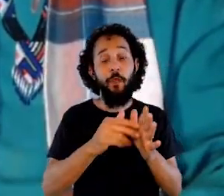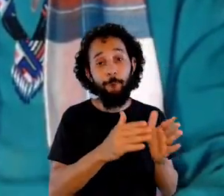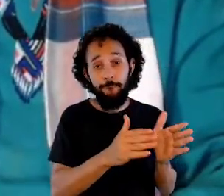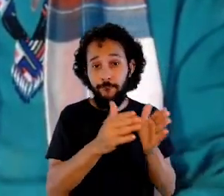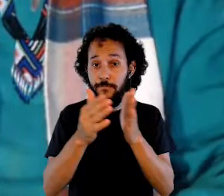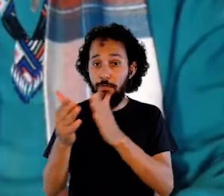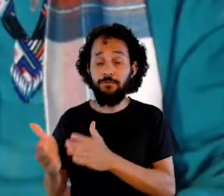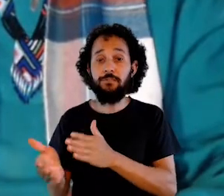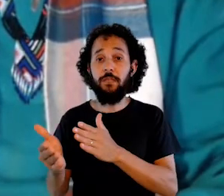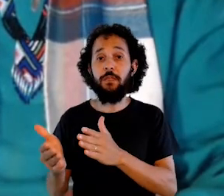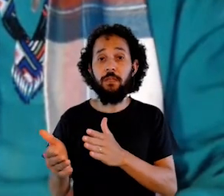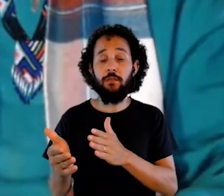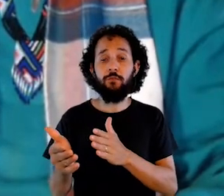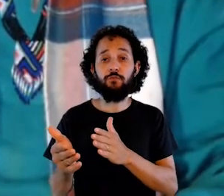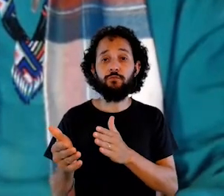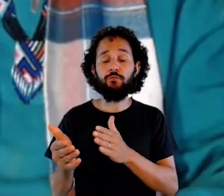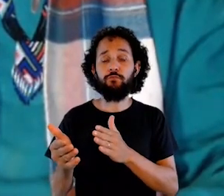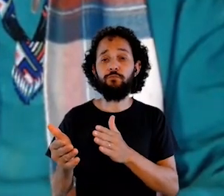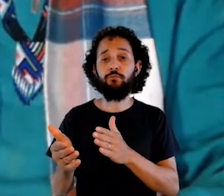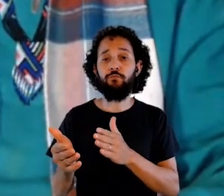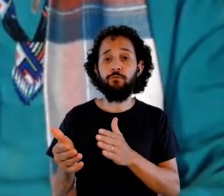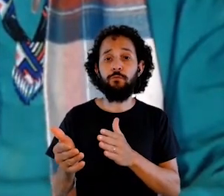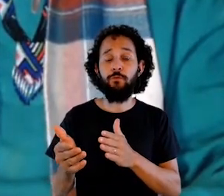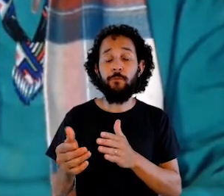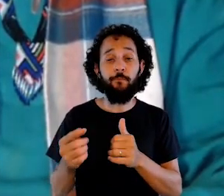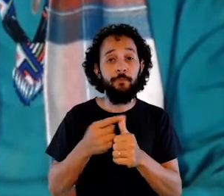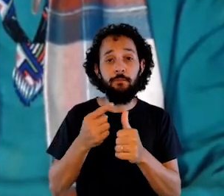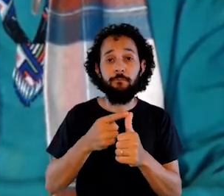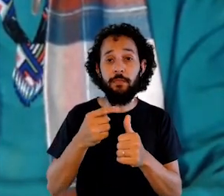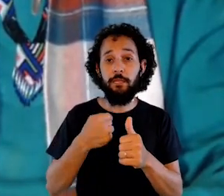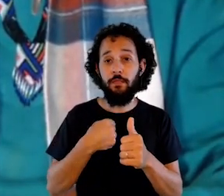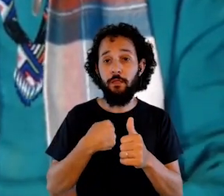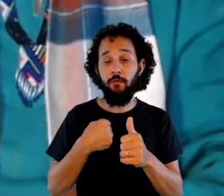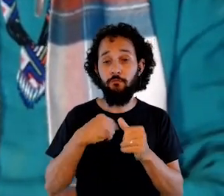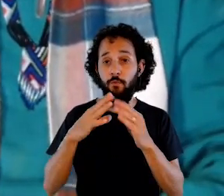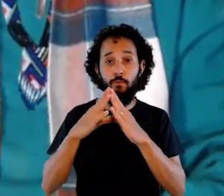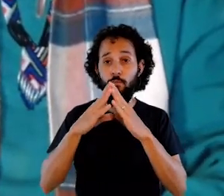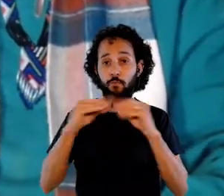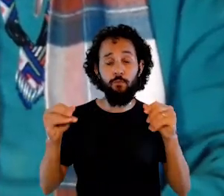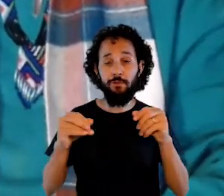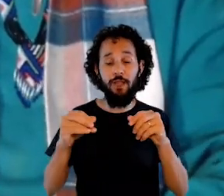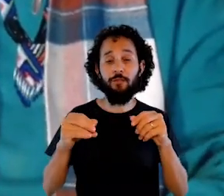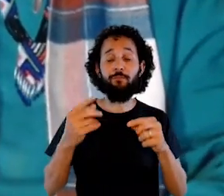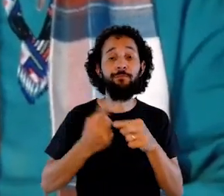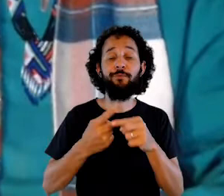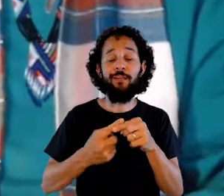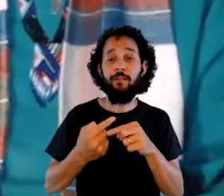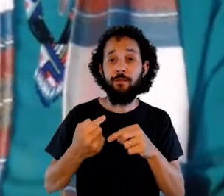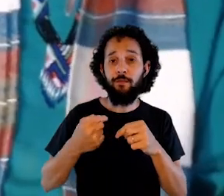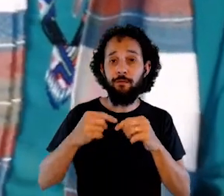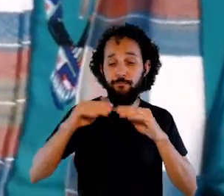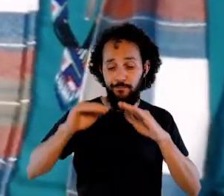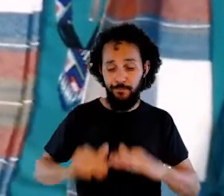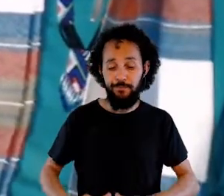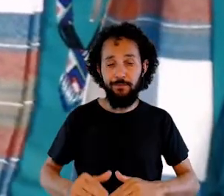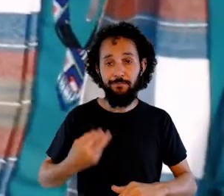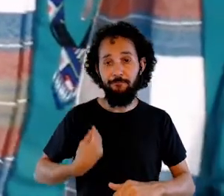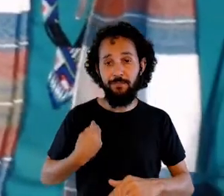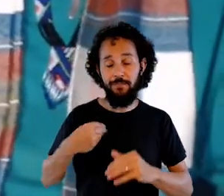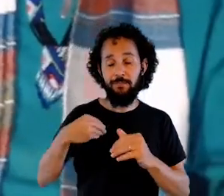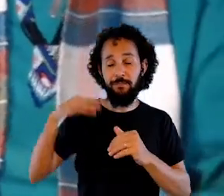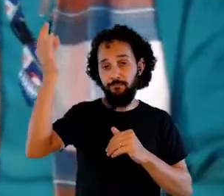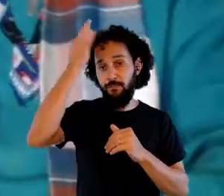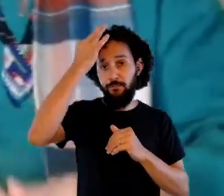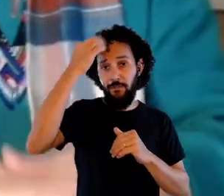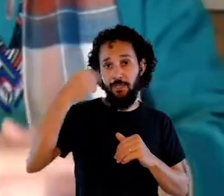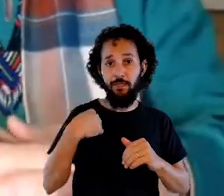veio... Primeiramente, que eu fui curado quando era pequeno pela vida espiritual. Eu fui uma criança de 3 meses, um nenê de